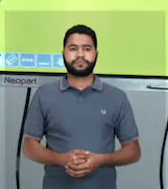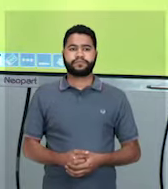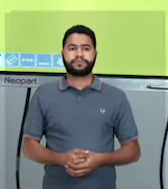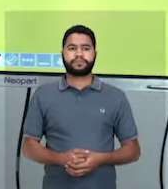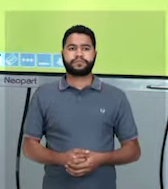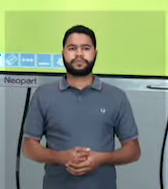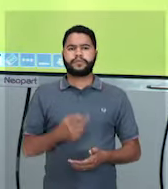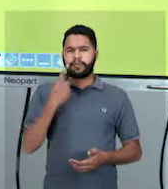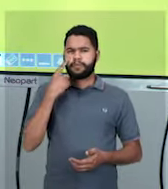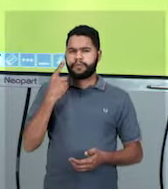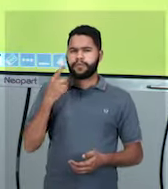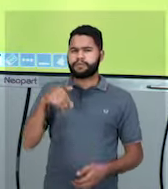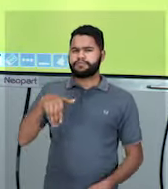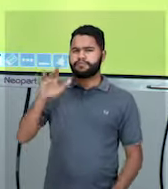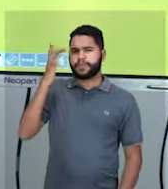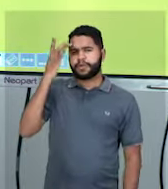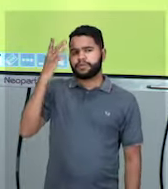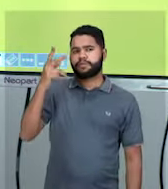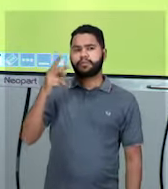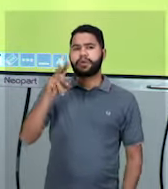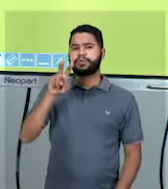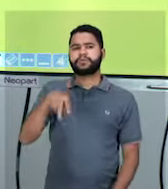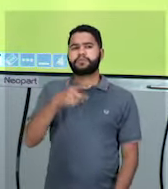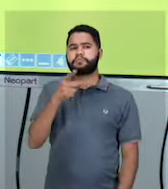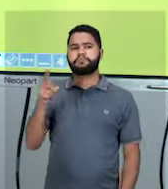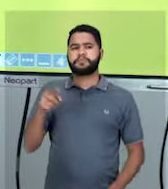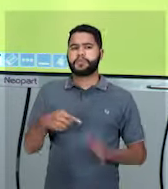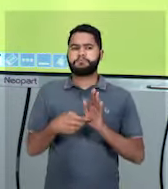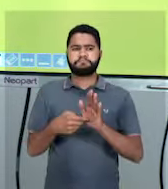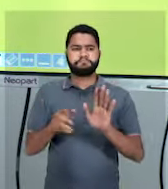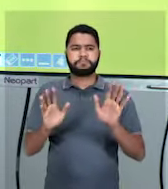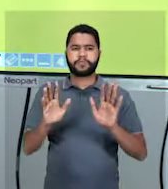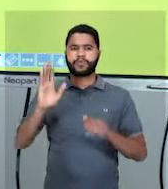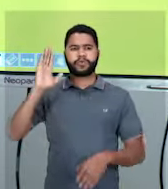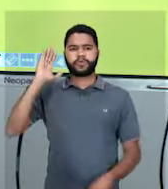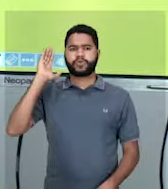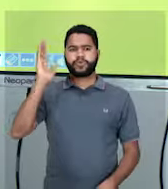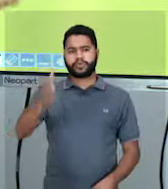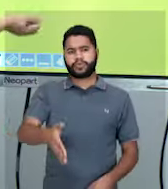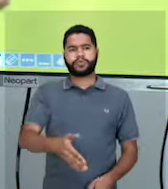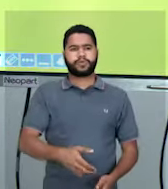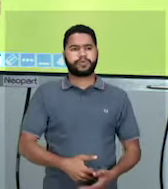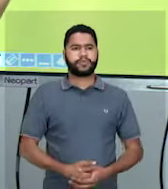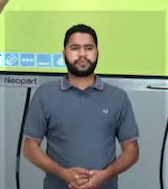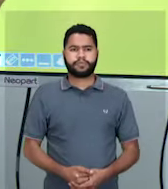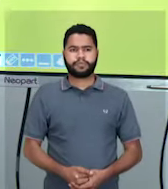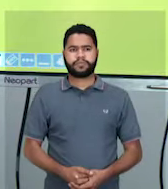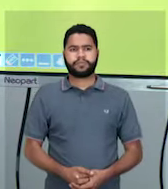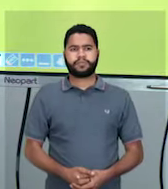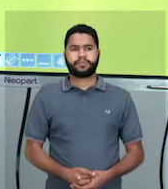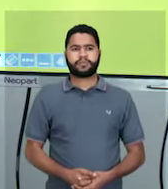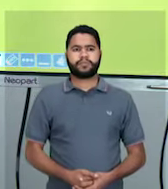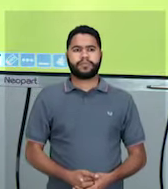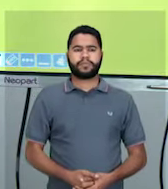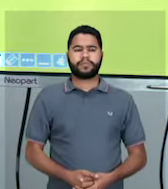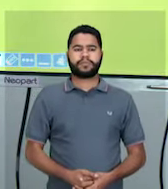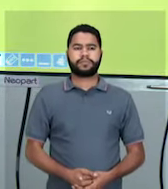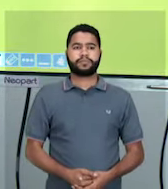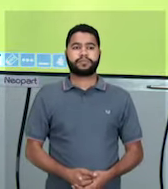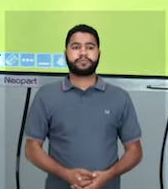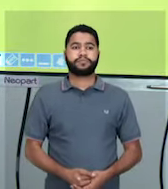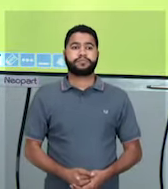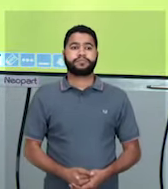Viu como é que fica mais fácil? É que o π nem apareceu, né? Eu já fui direto cancelando ele já da forma objetiva,